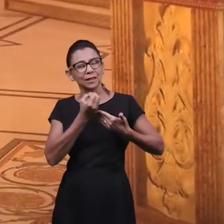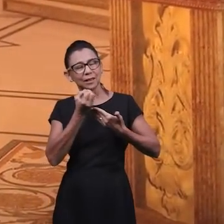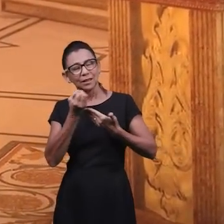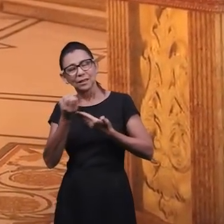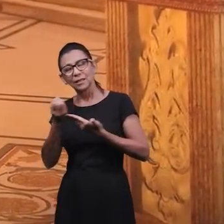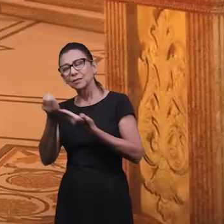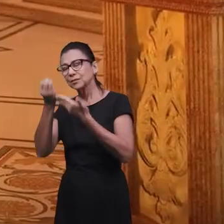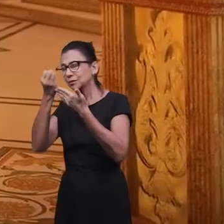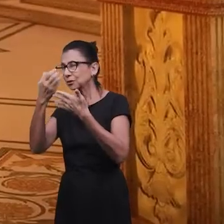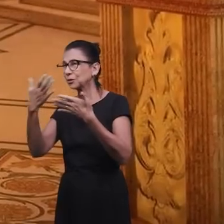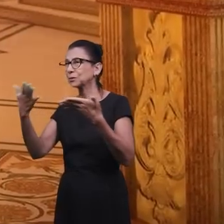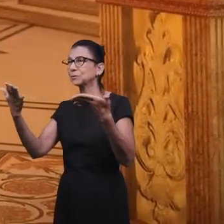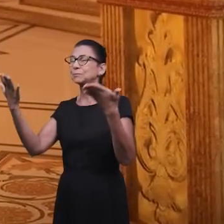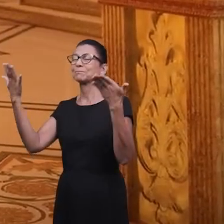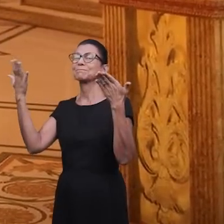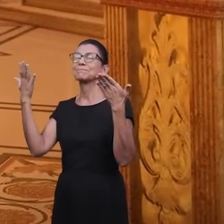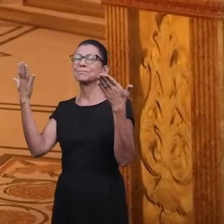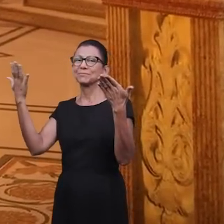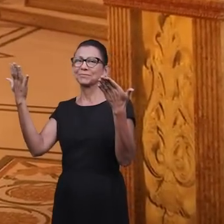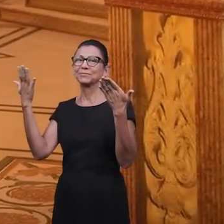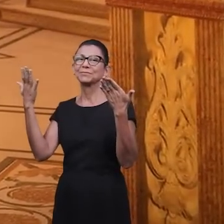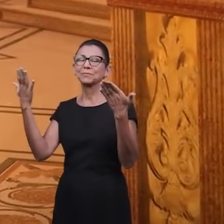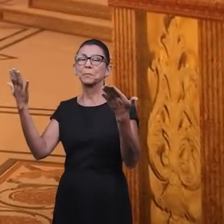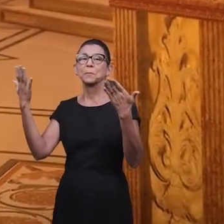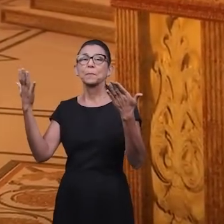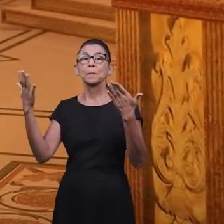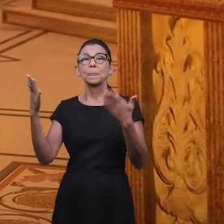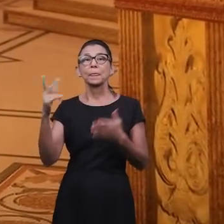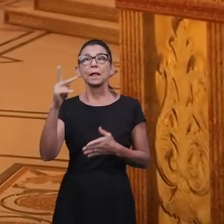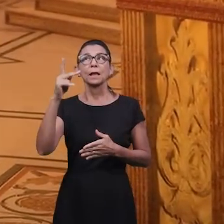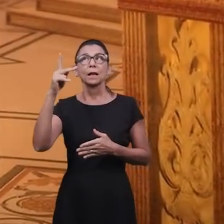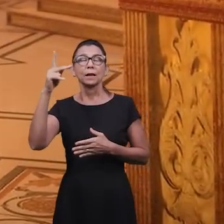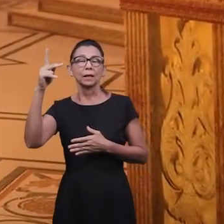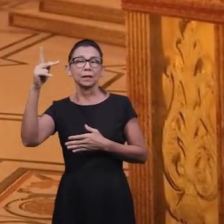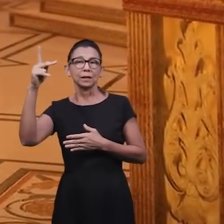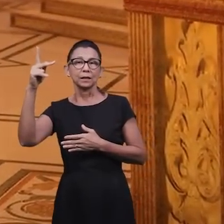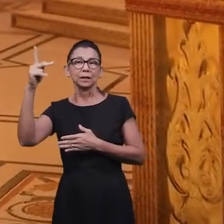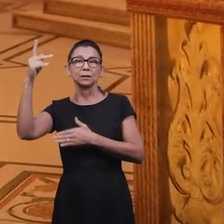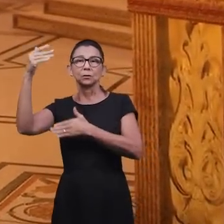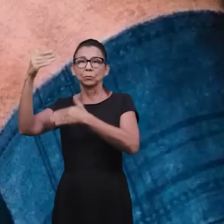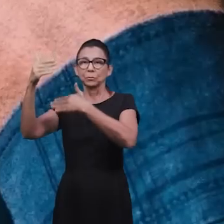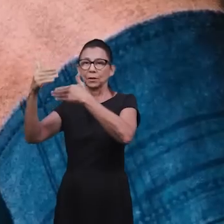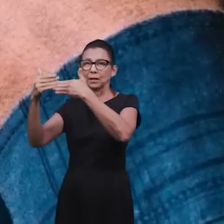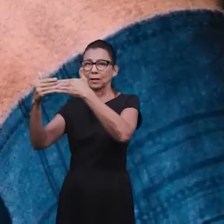entrar, irei Te dar todo o meu ser.